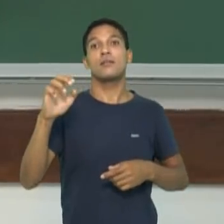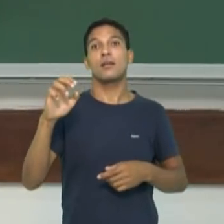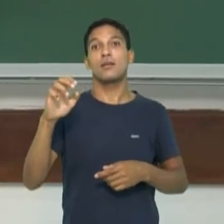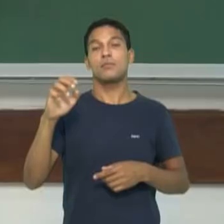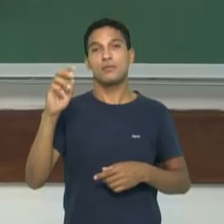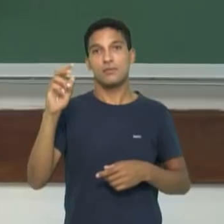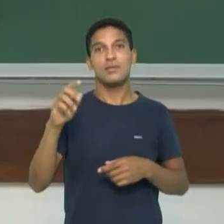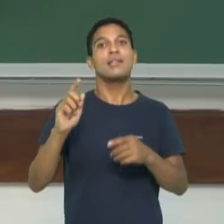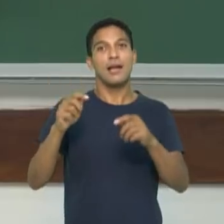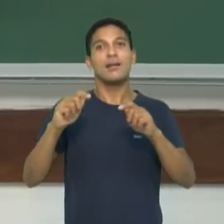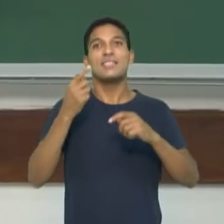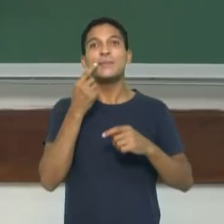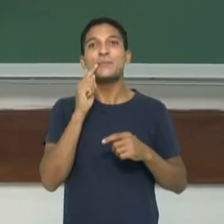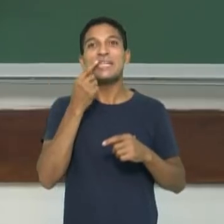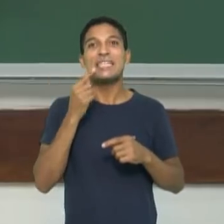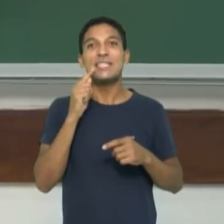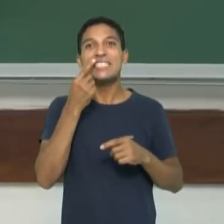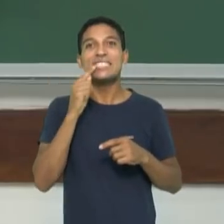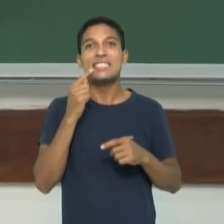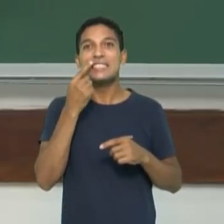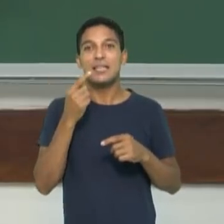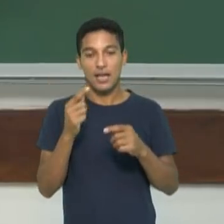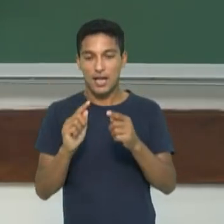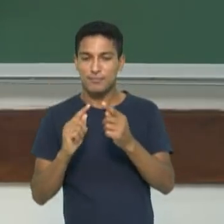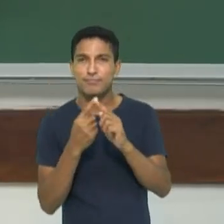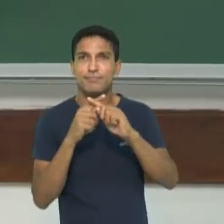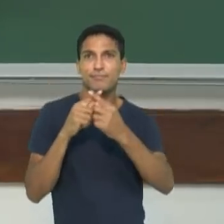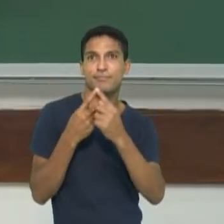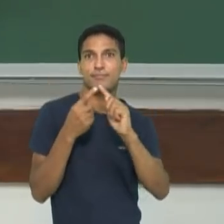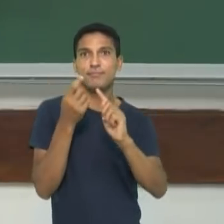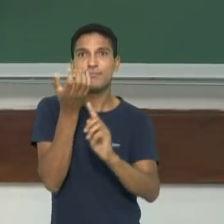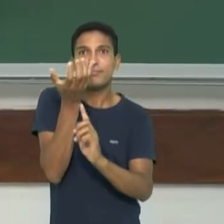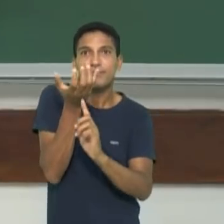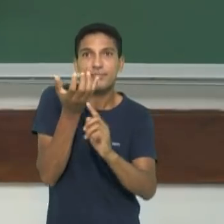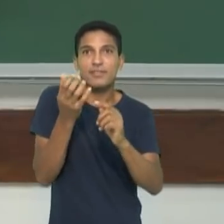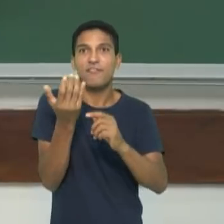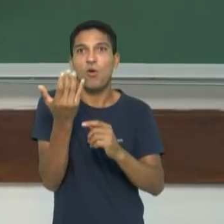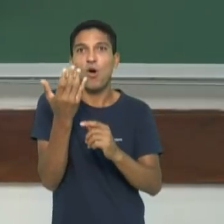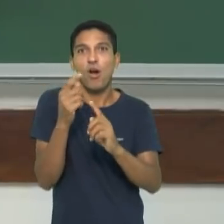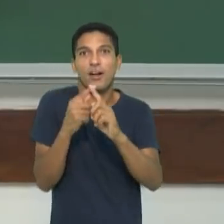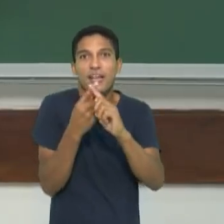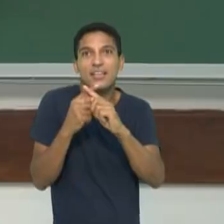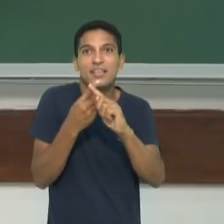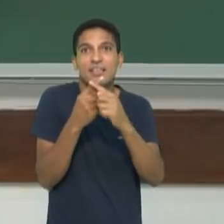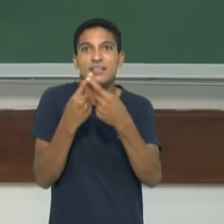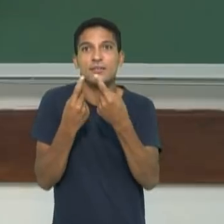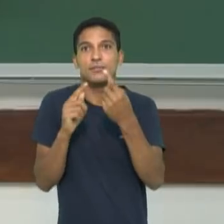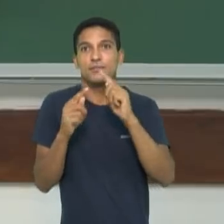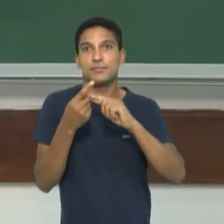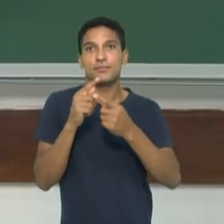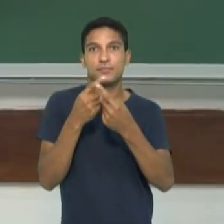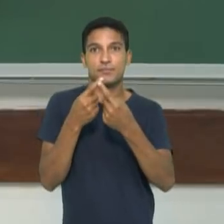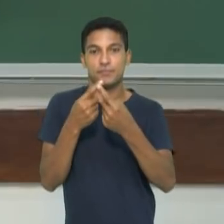com palitinho. Vamos fazer uma maquete bem caprichada, bem bonita. Aí